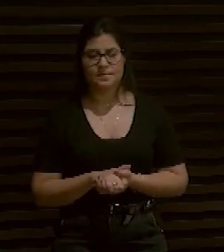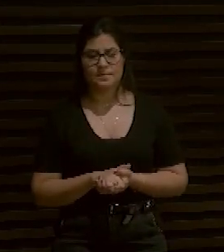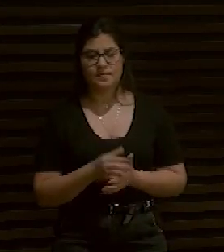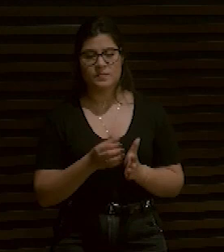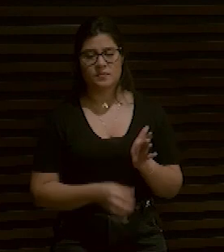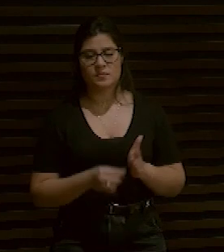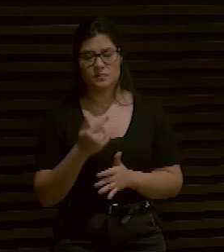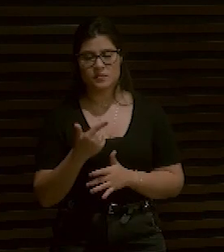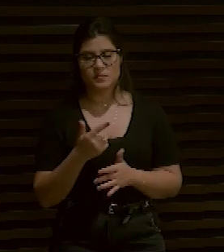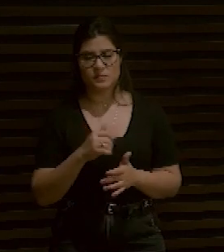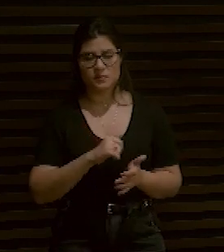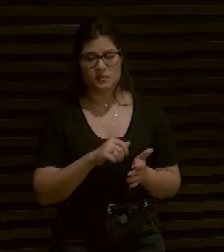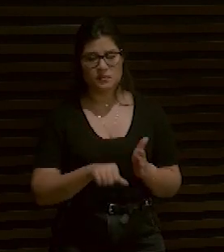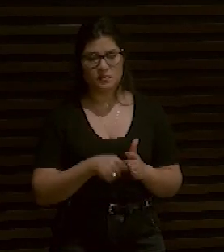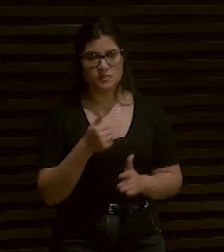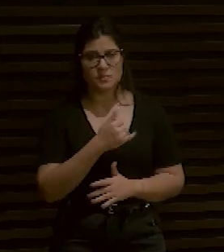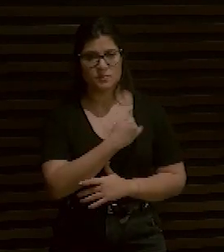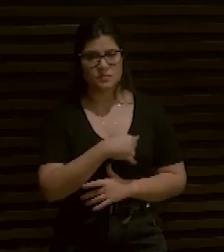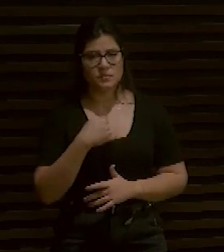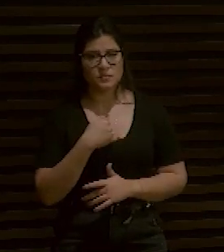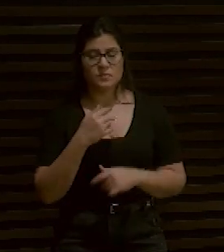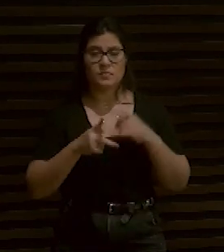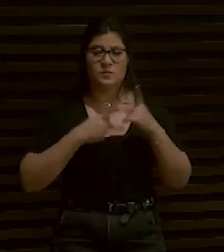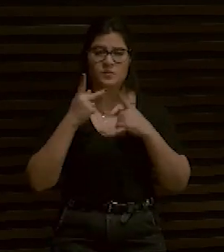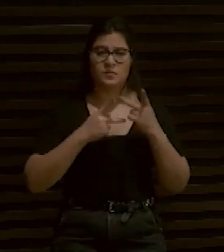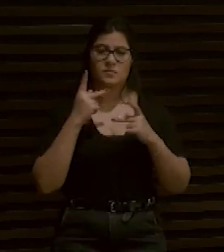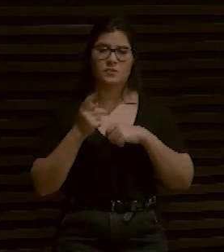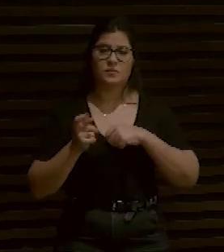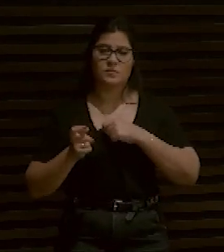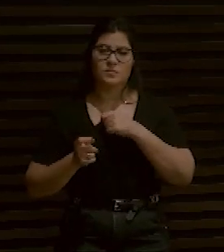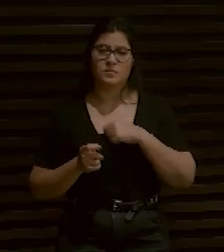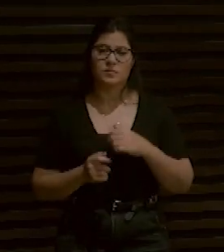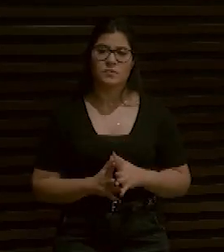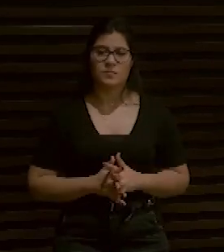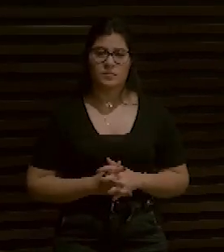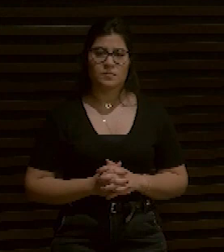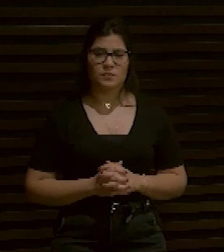capítulo 2 de 1 João. João vai dizer assim: ora,